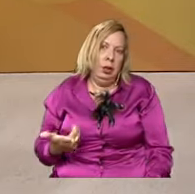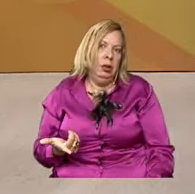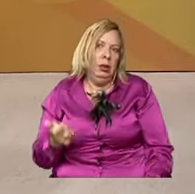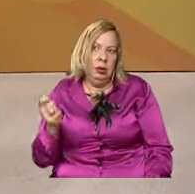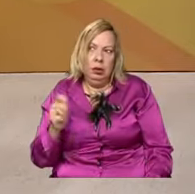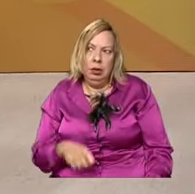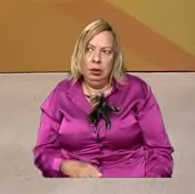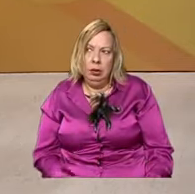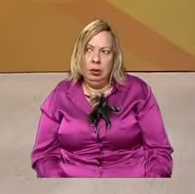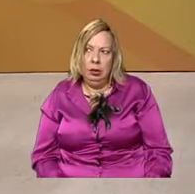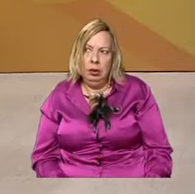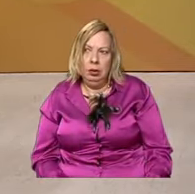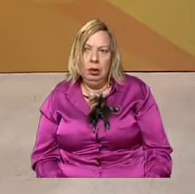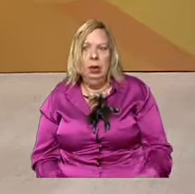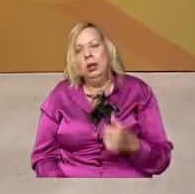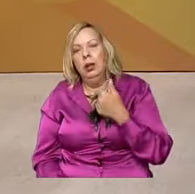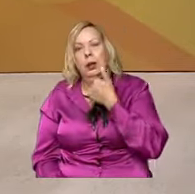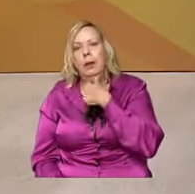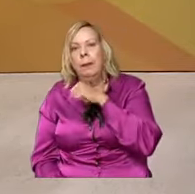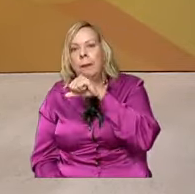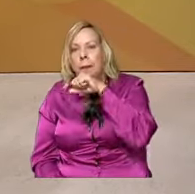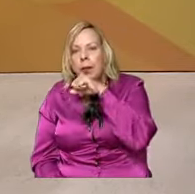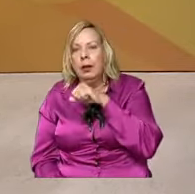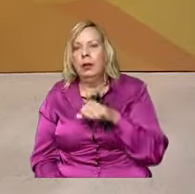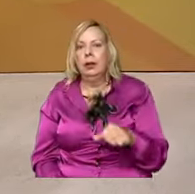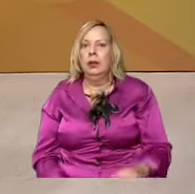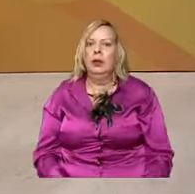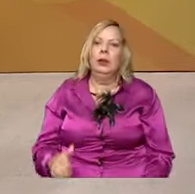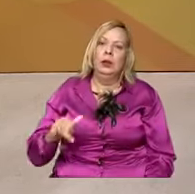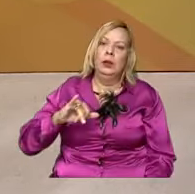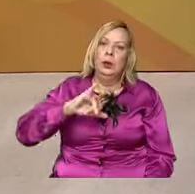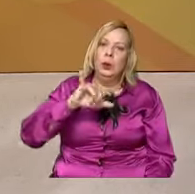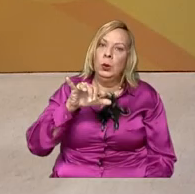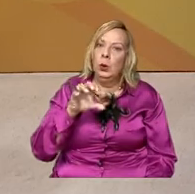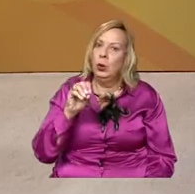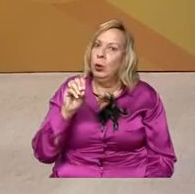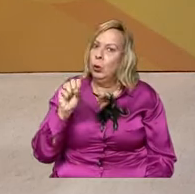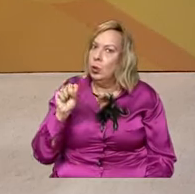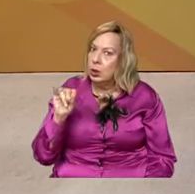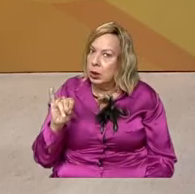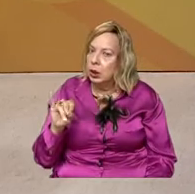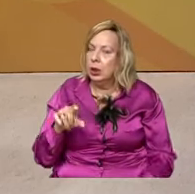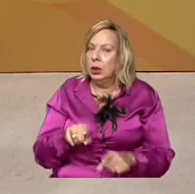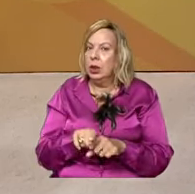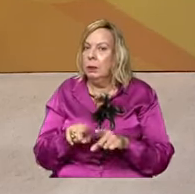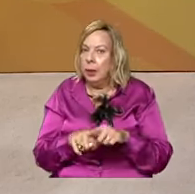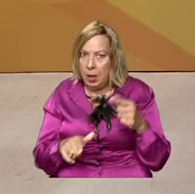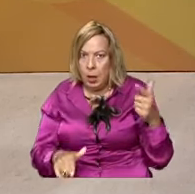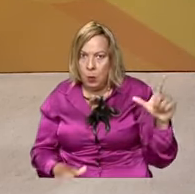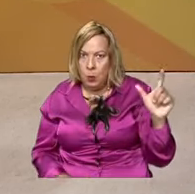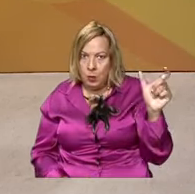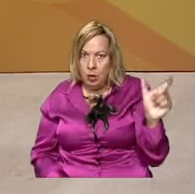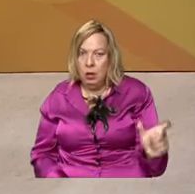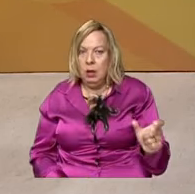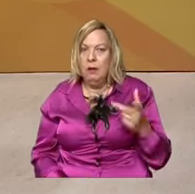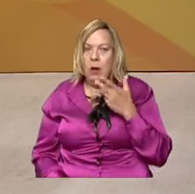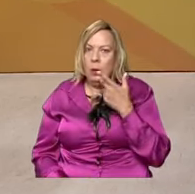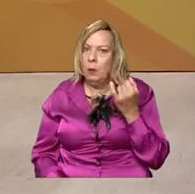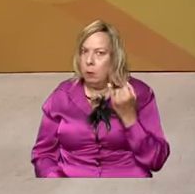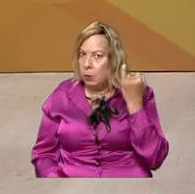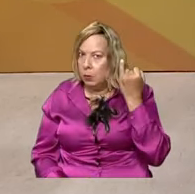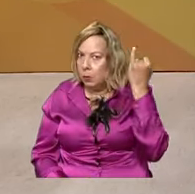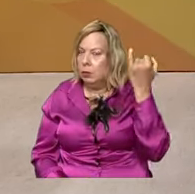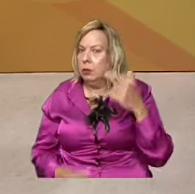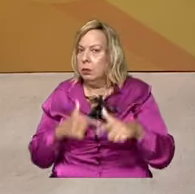bacana. Você viu o depoimento das mamães hoje, da Josi e da Conceição, sim, que falam do trabalho Caju Cap, como é importante no dia a dia delas.